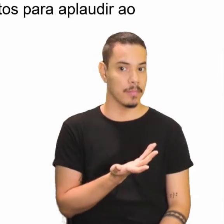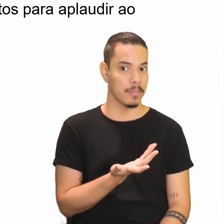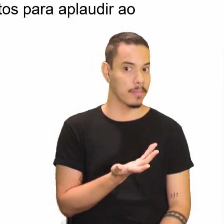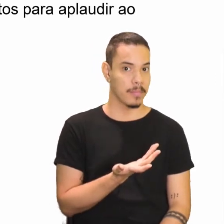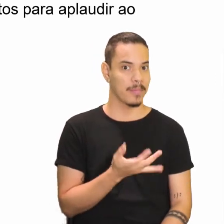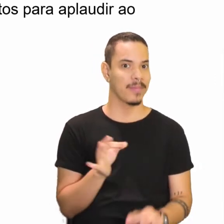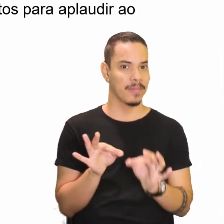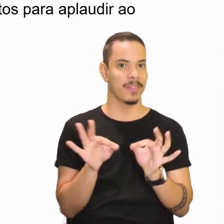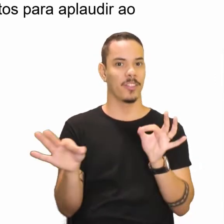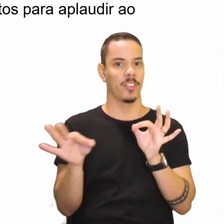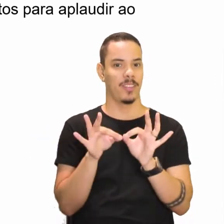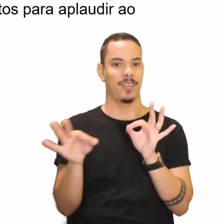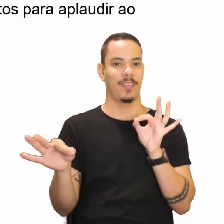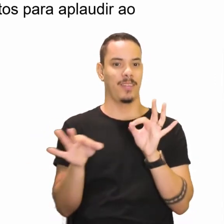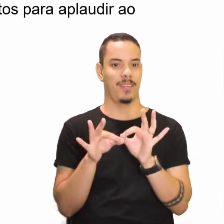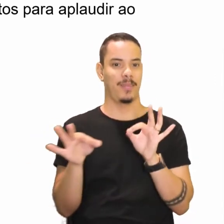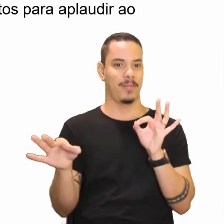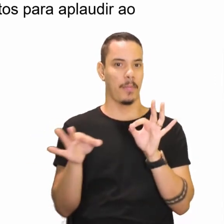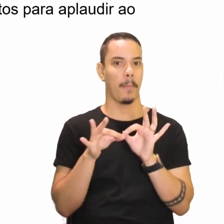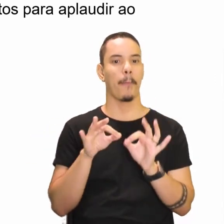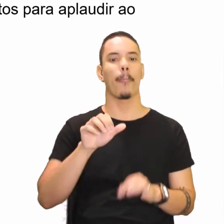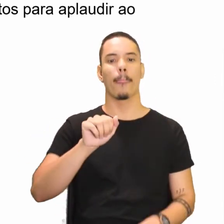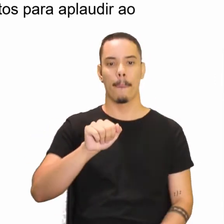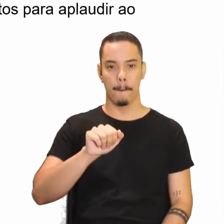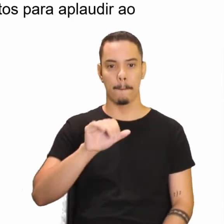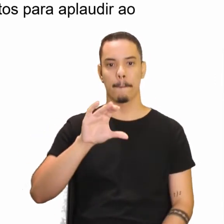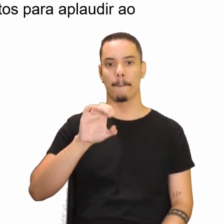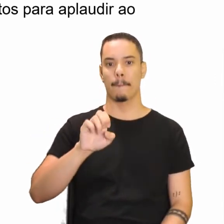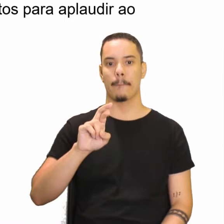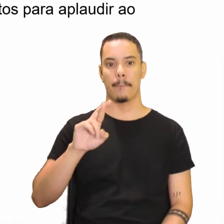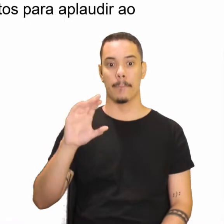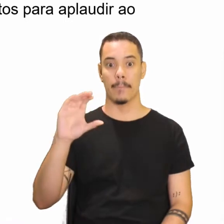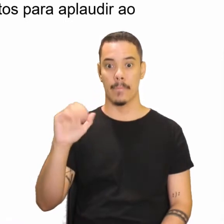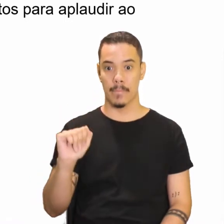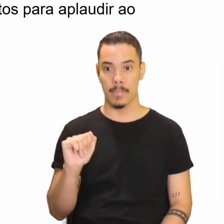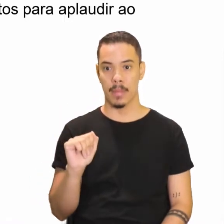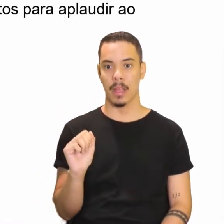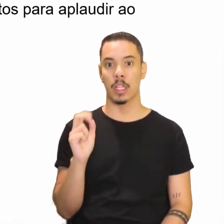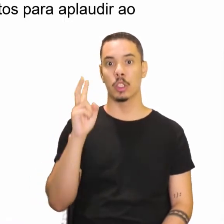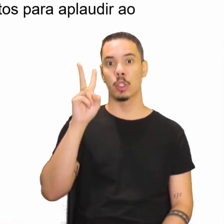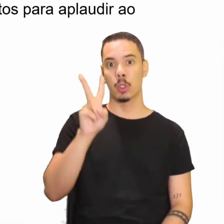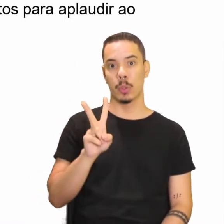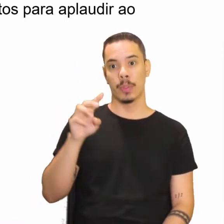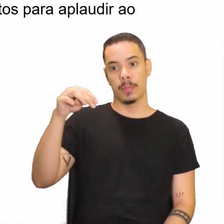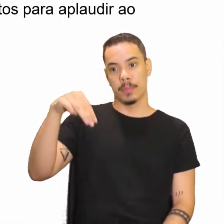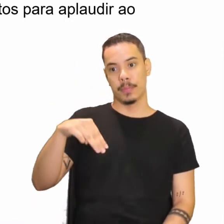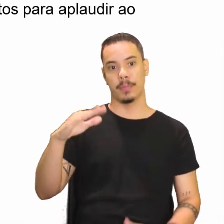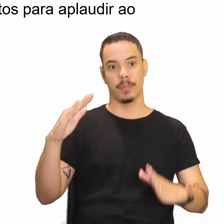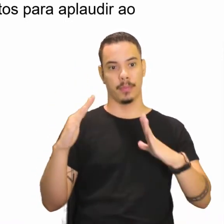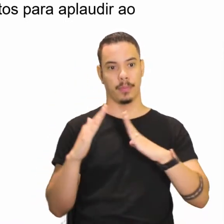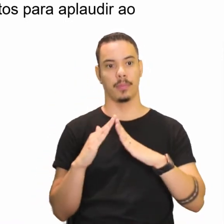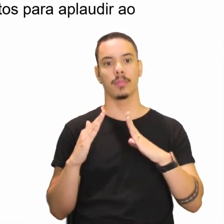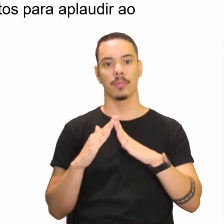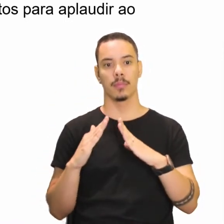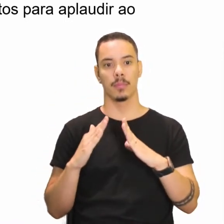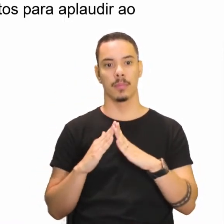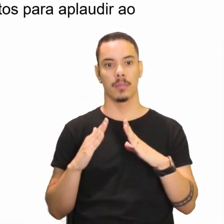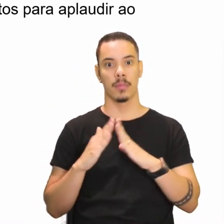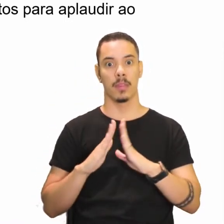a distância, a cerca de 2 metros da sua casa,